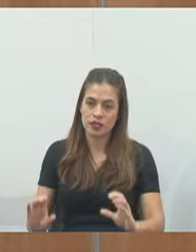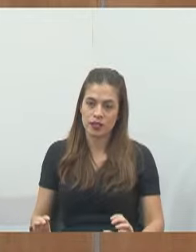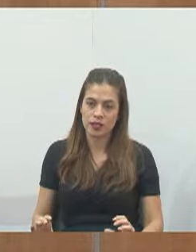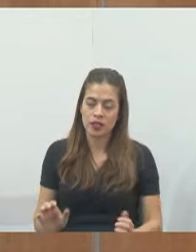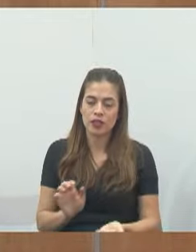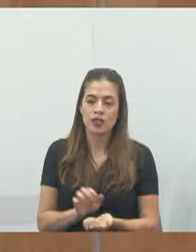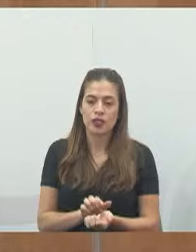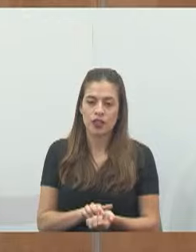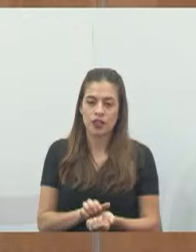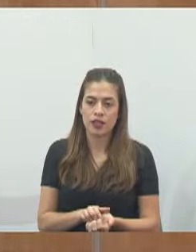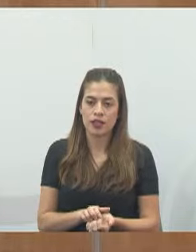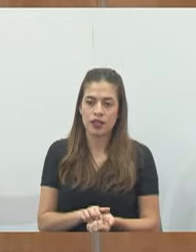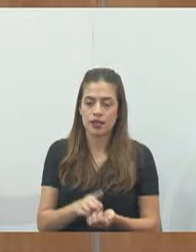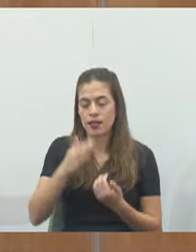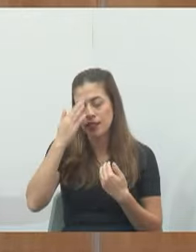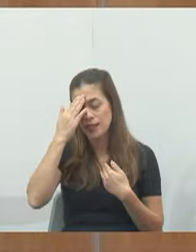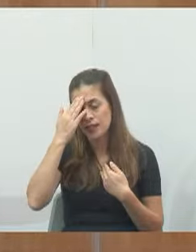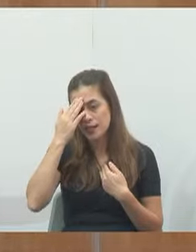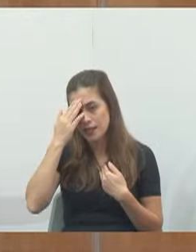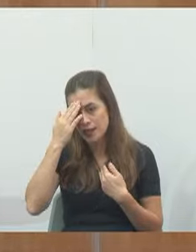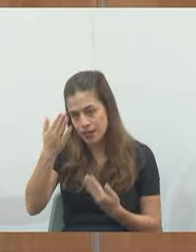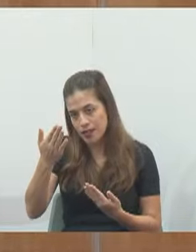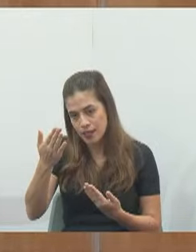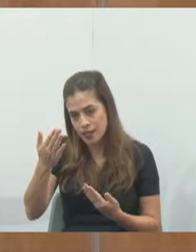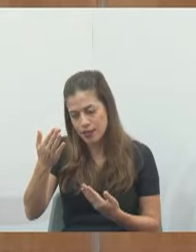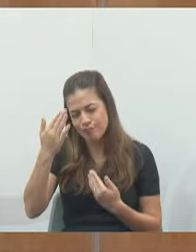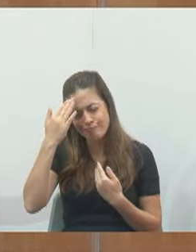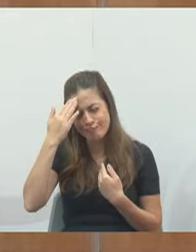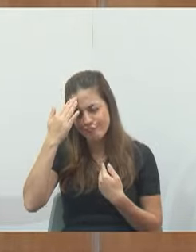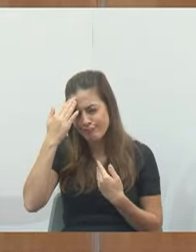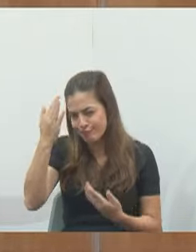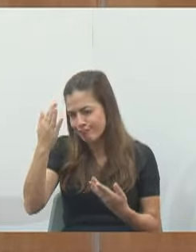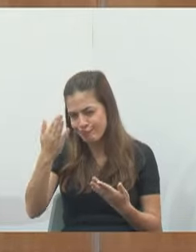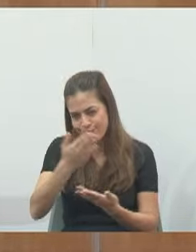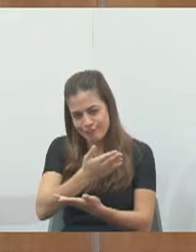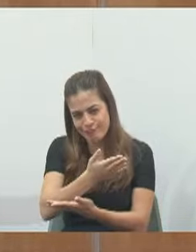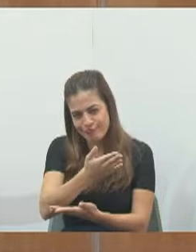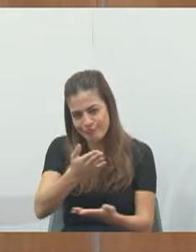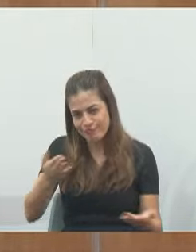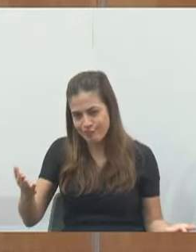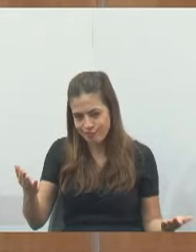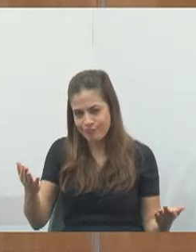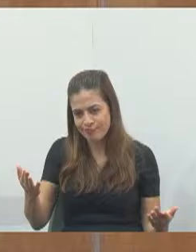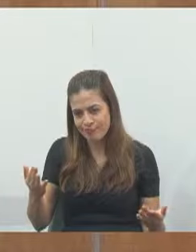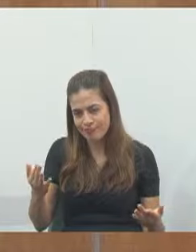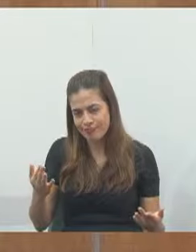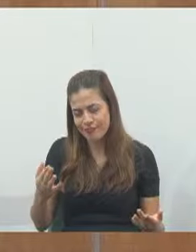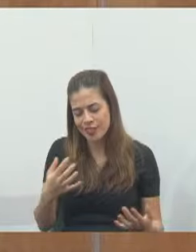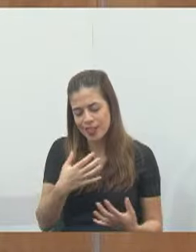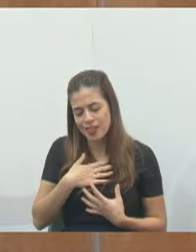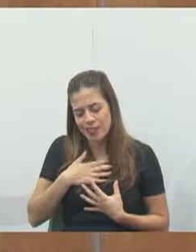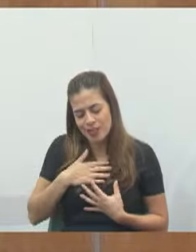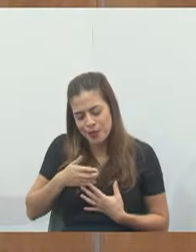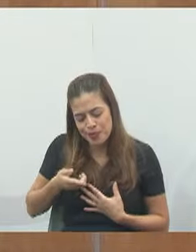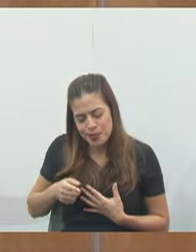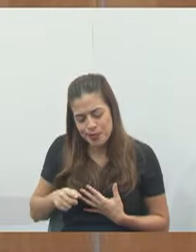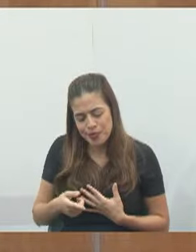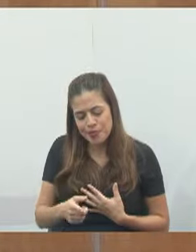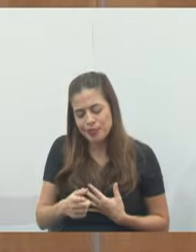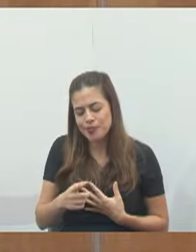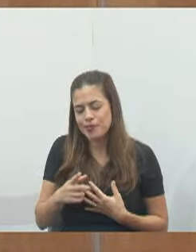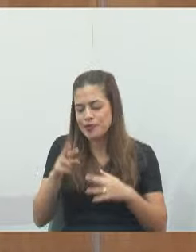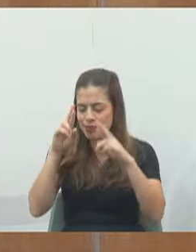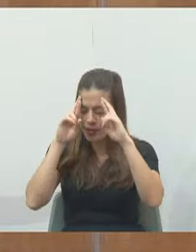cidadão jacareense. Agradeço imensamente todos vocês, por quem eu tenho um profundo e um